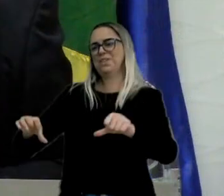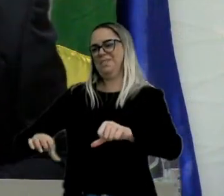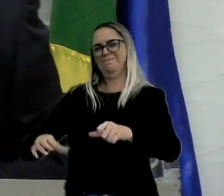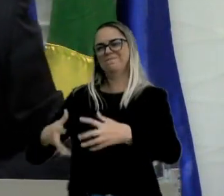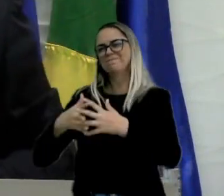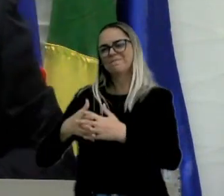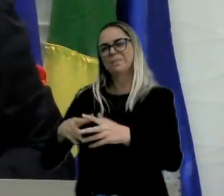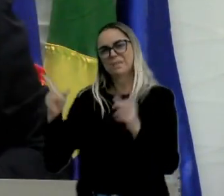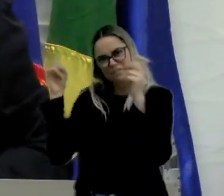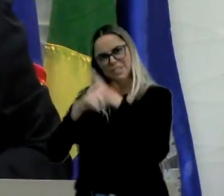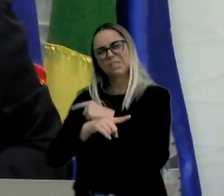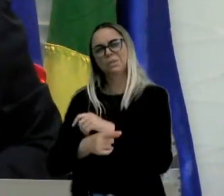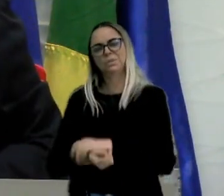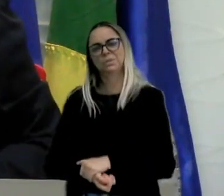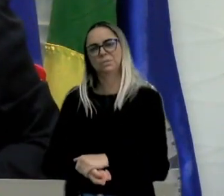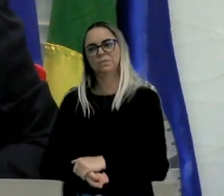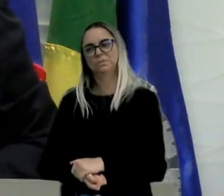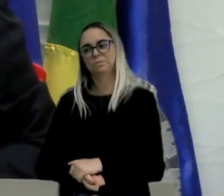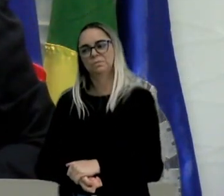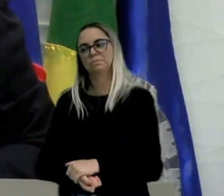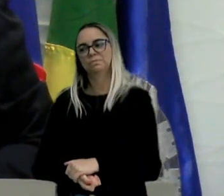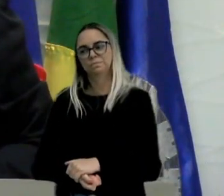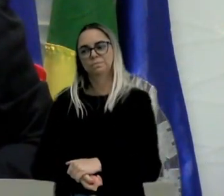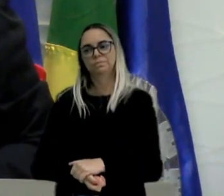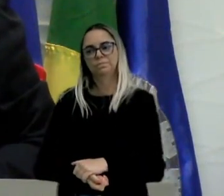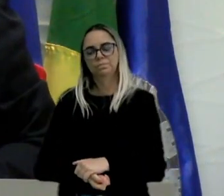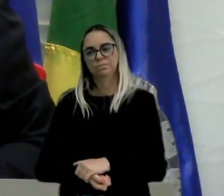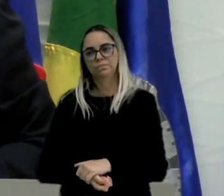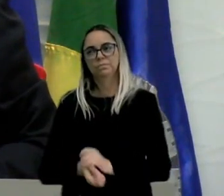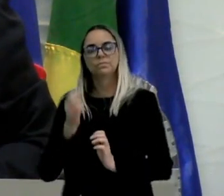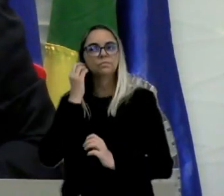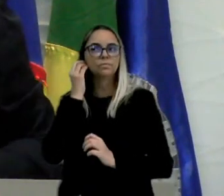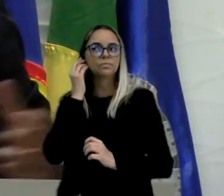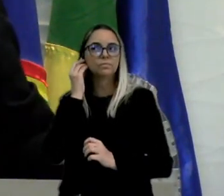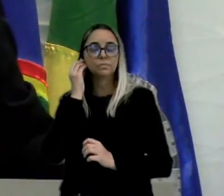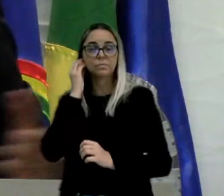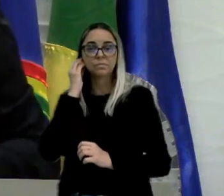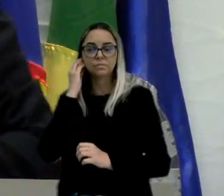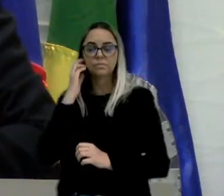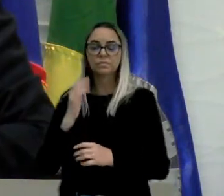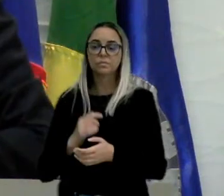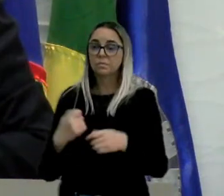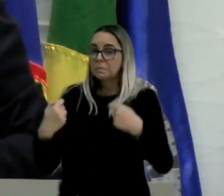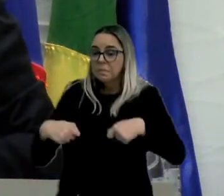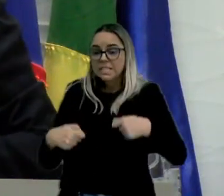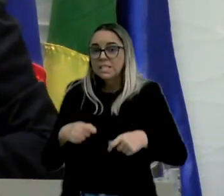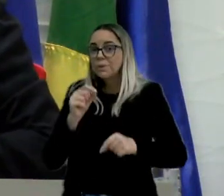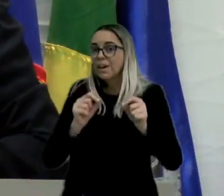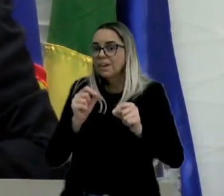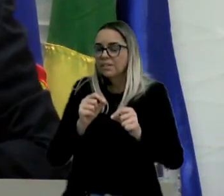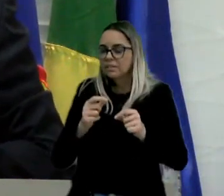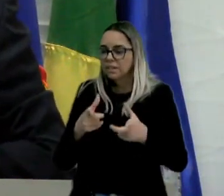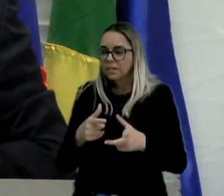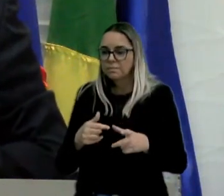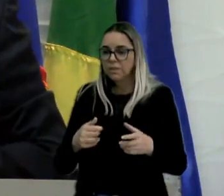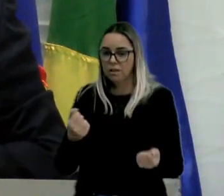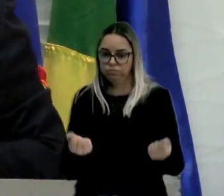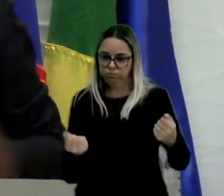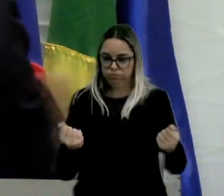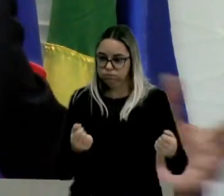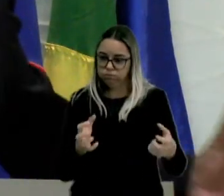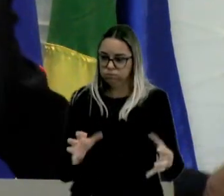muito estão sendo prejudicado não é nada demais levar umas caçambas enchedeira Reda